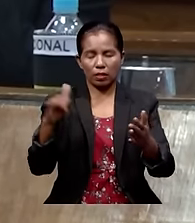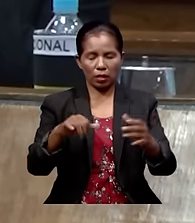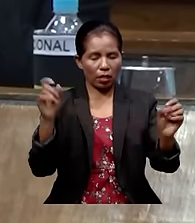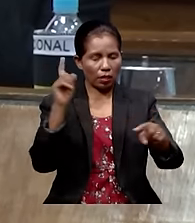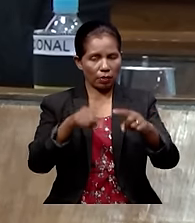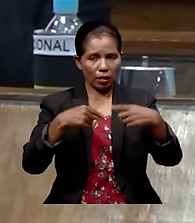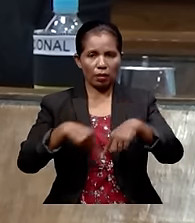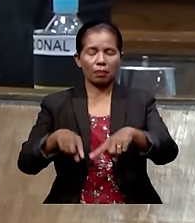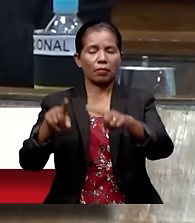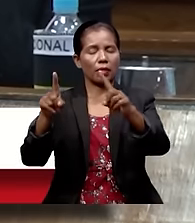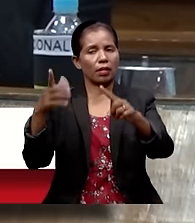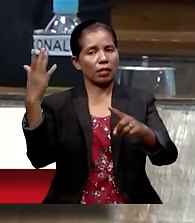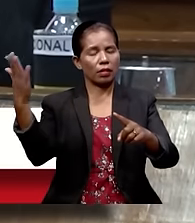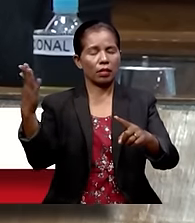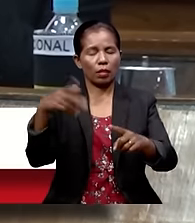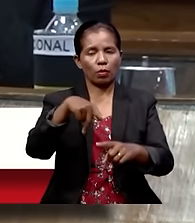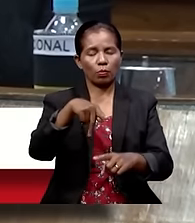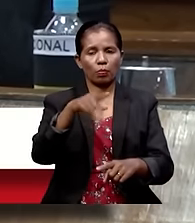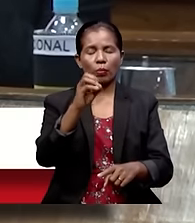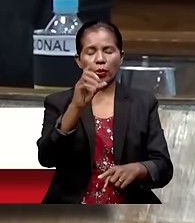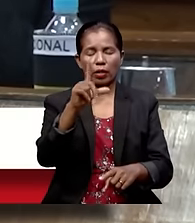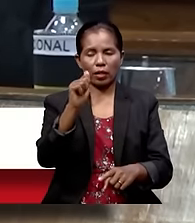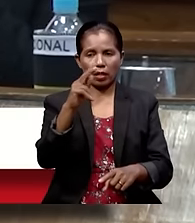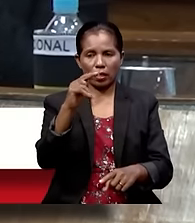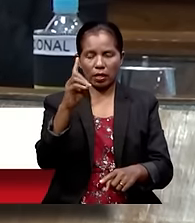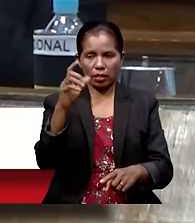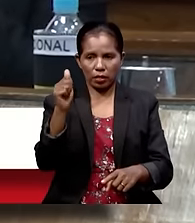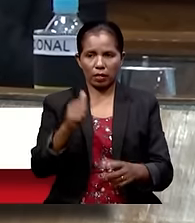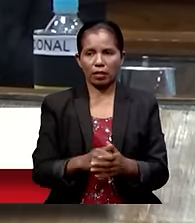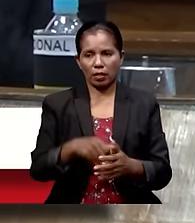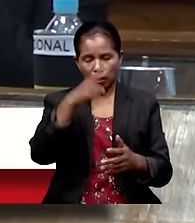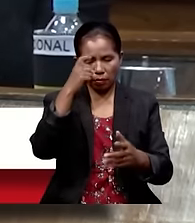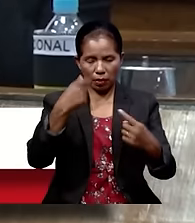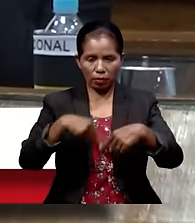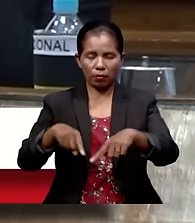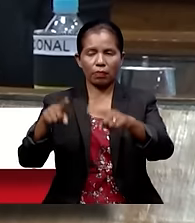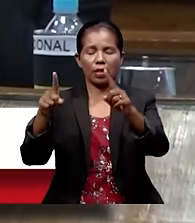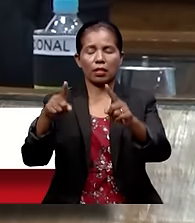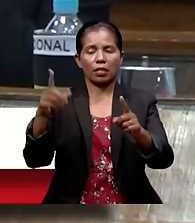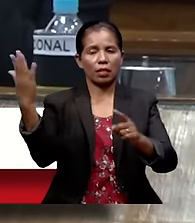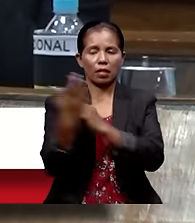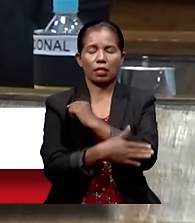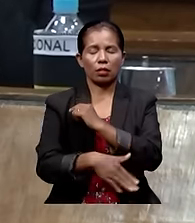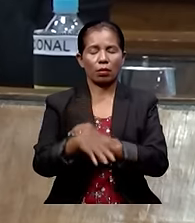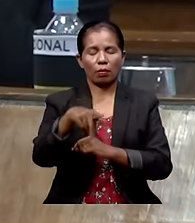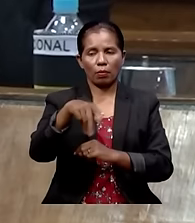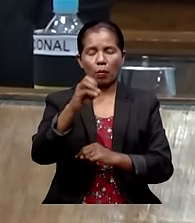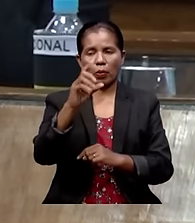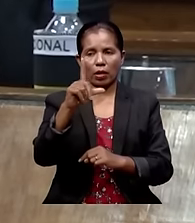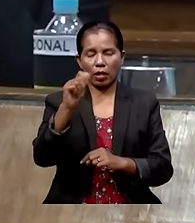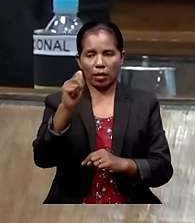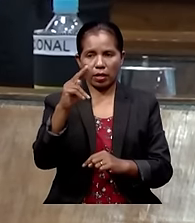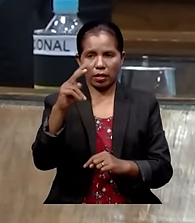Bahia, Polândia. Tamba a tu vai a Polândia e o momento nem te